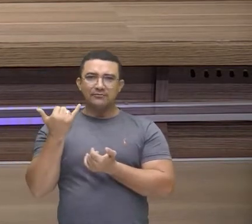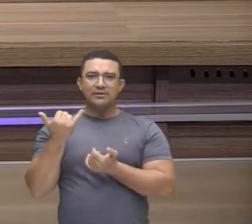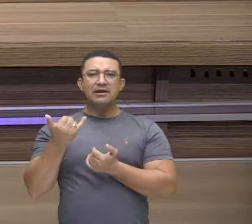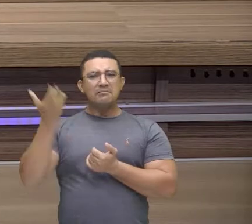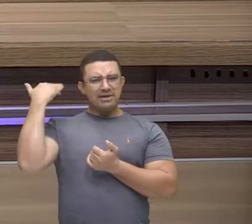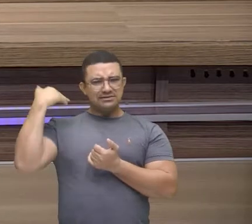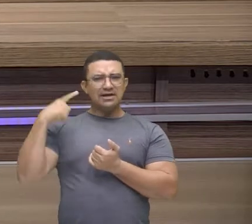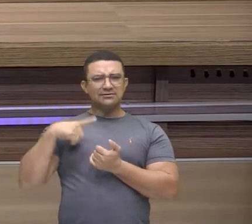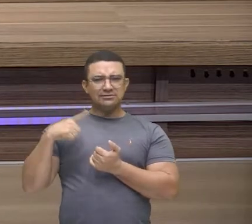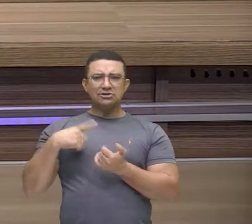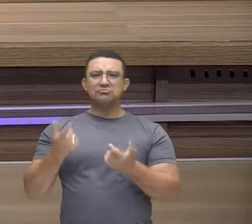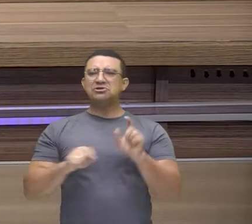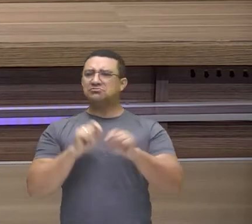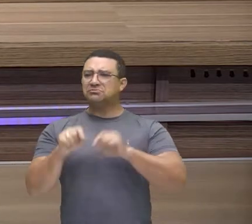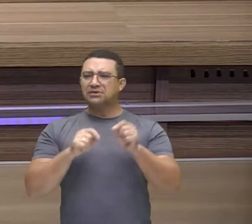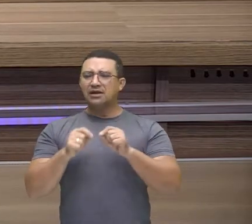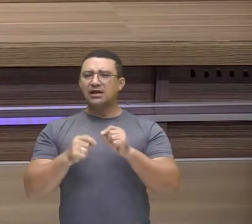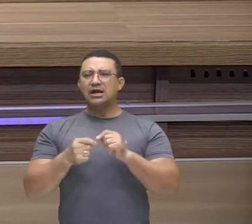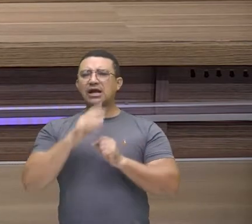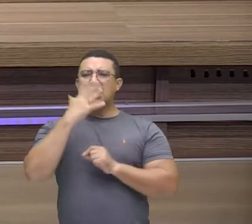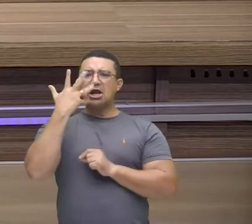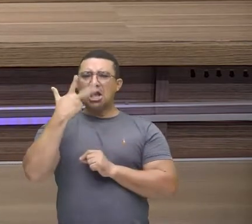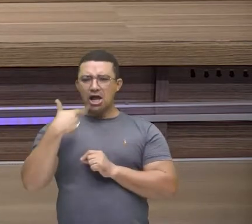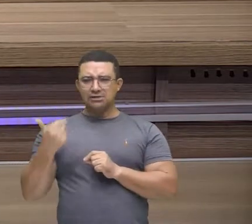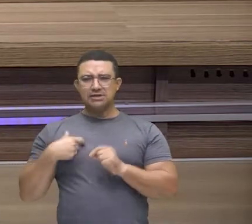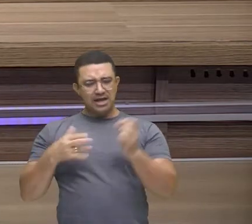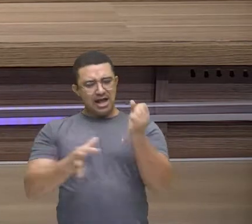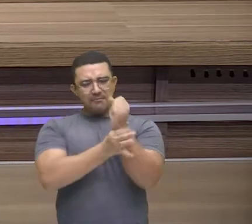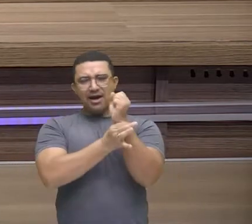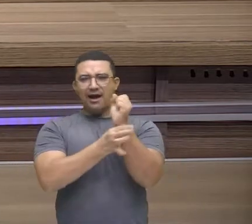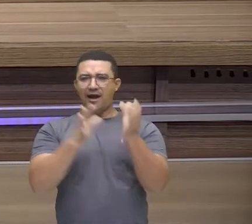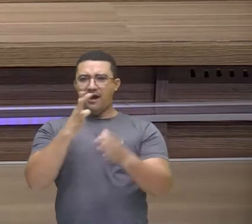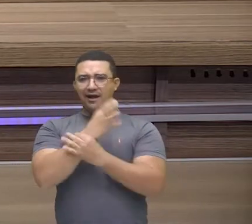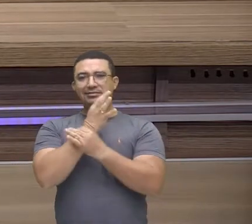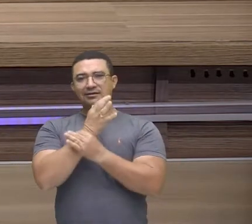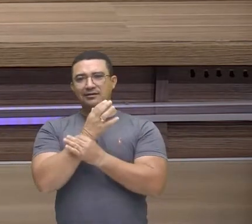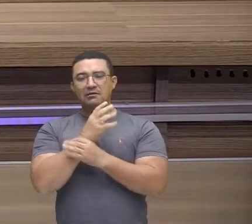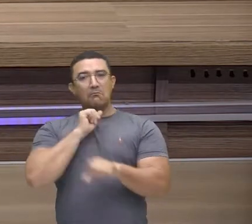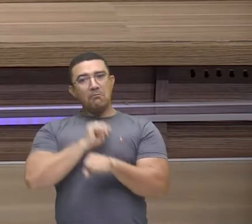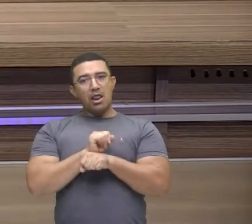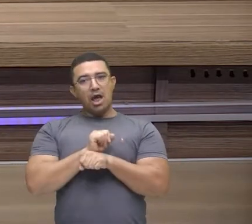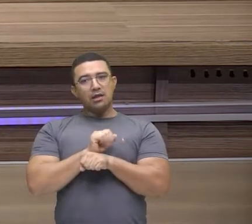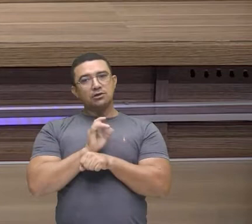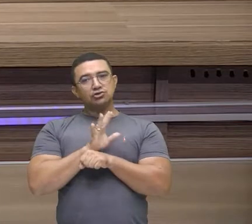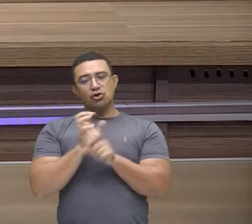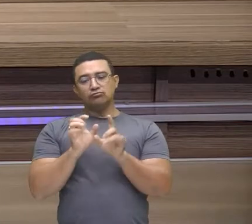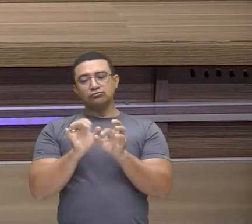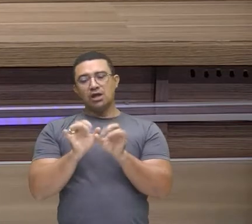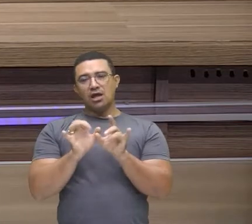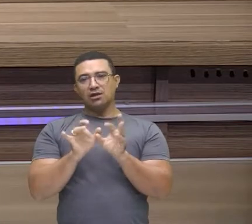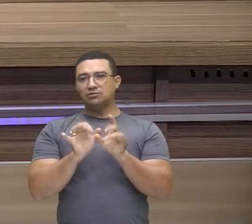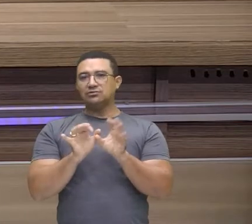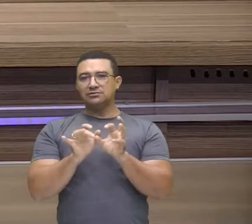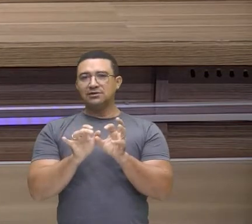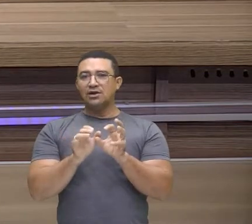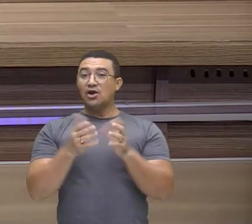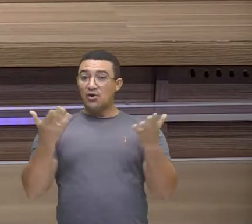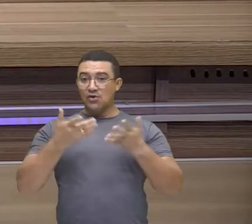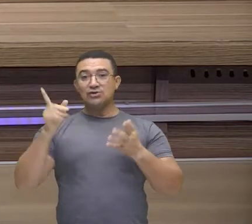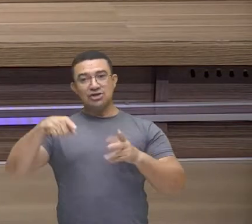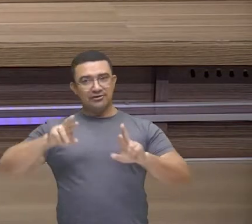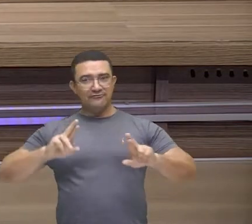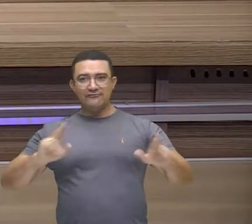faz a criança ficar inerte, parada, movimentando só os dedos, né? Então os meninos